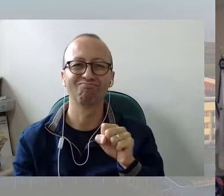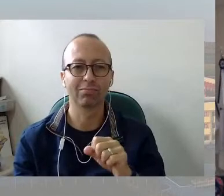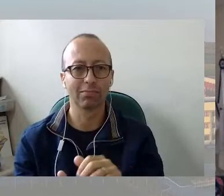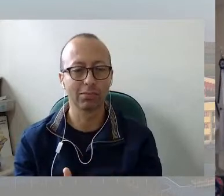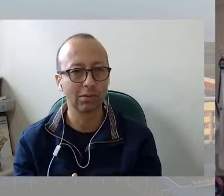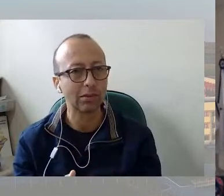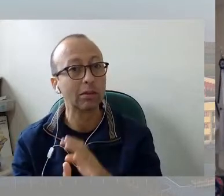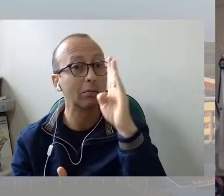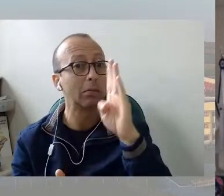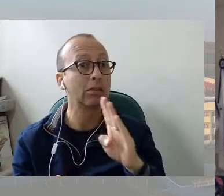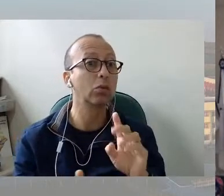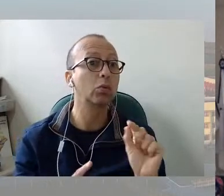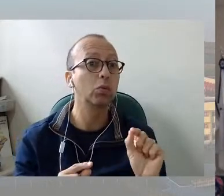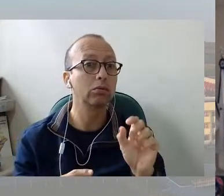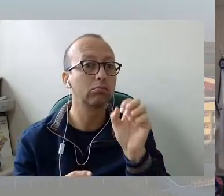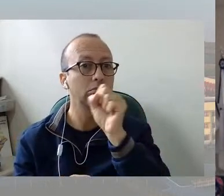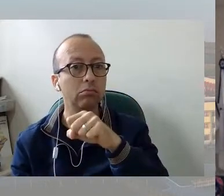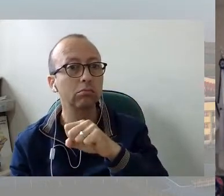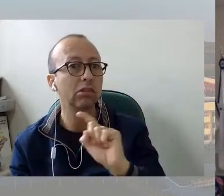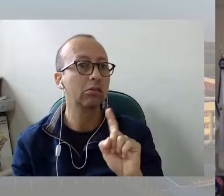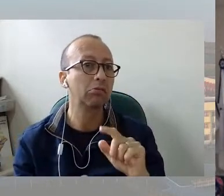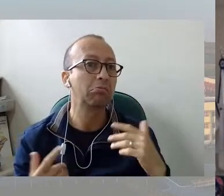não? Oliveira Silveira.